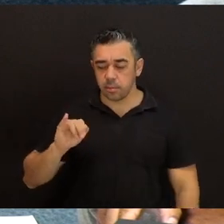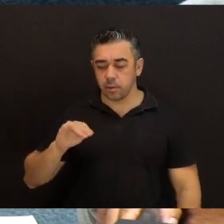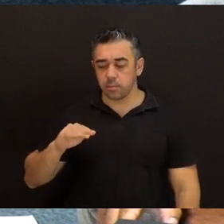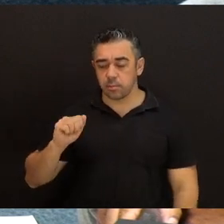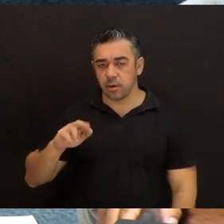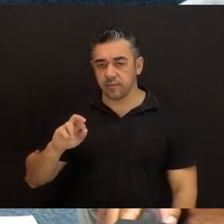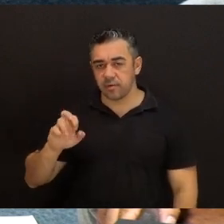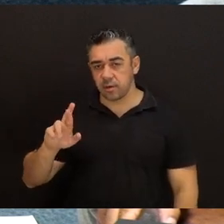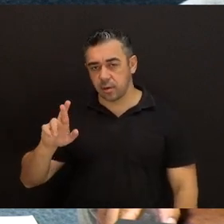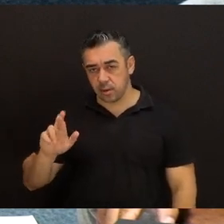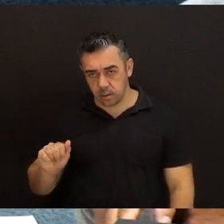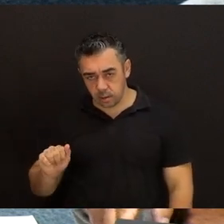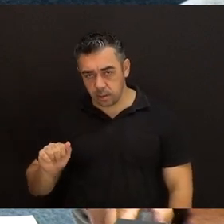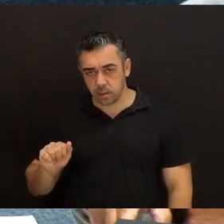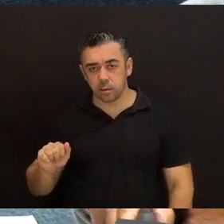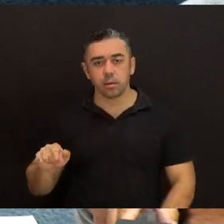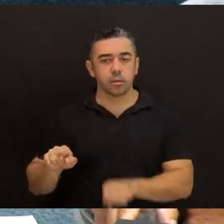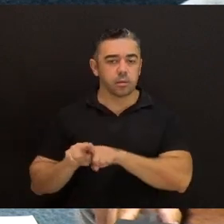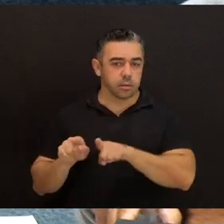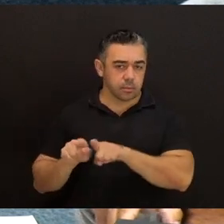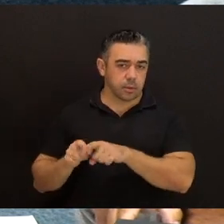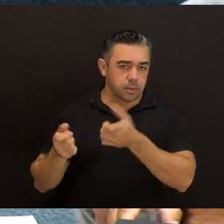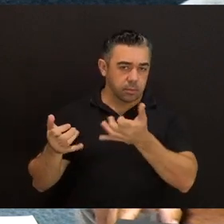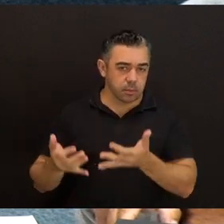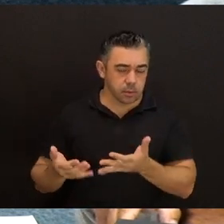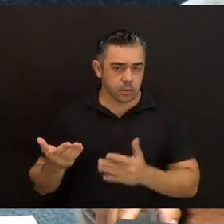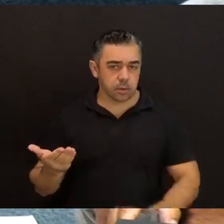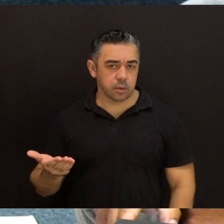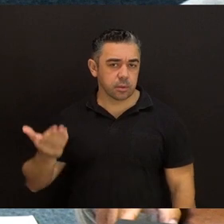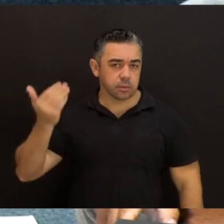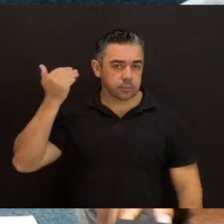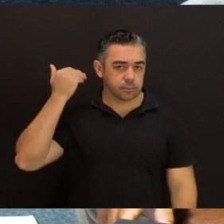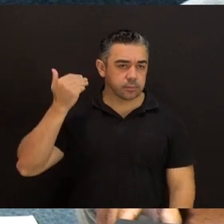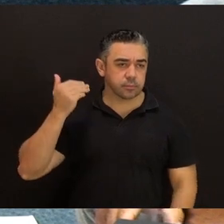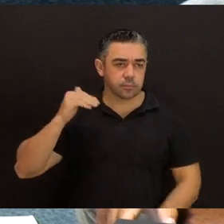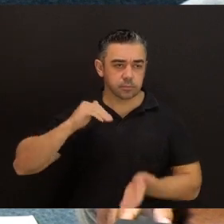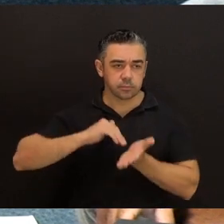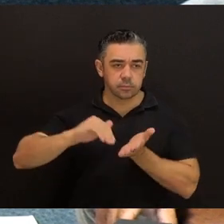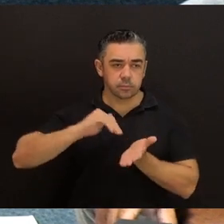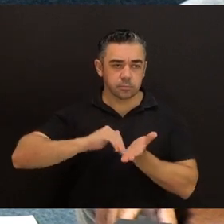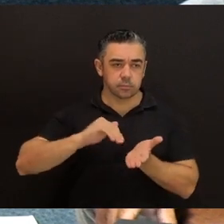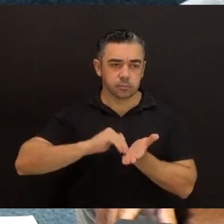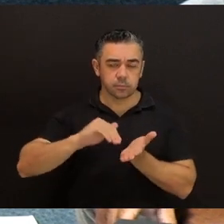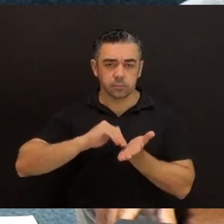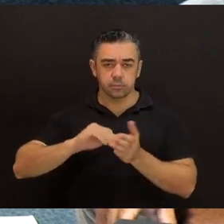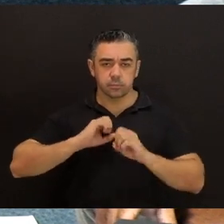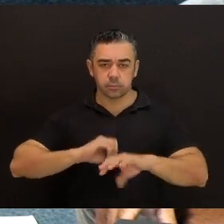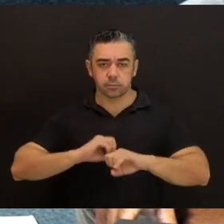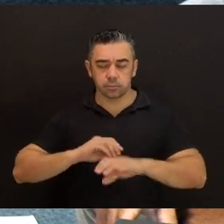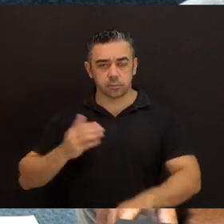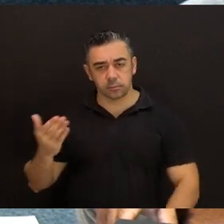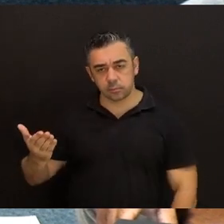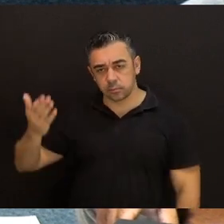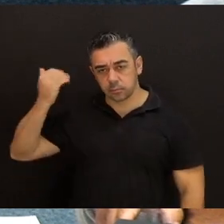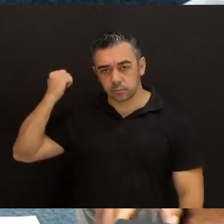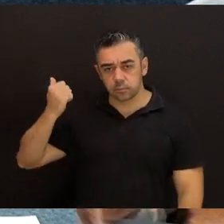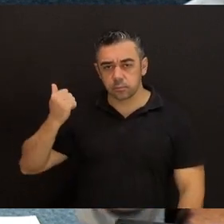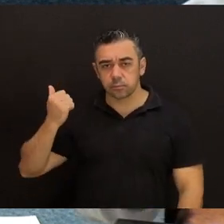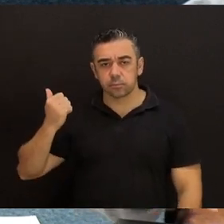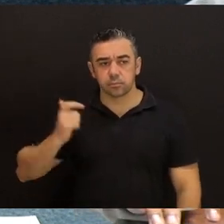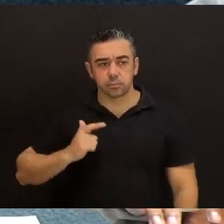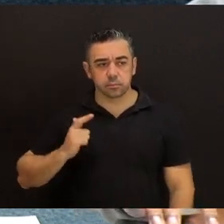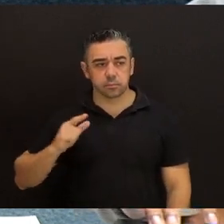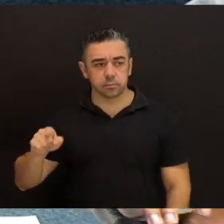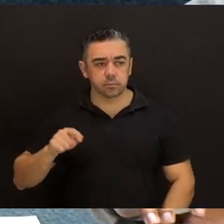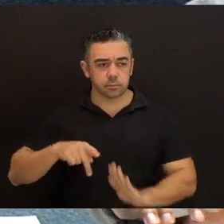inclusive fazendo aqui Justiça ao antigo secretário de educação da gestão passada ele deixou